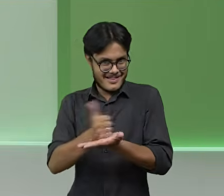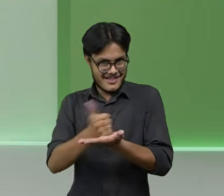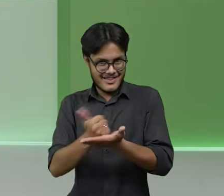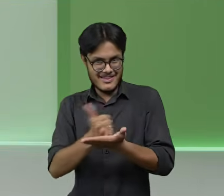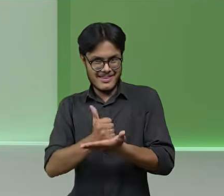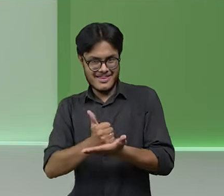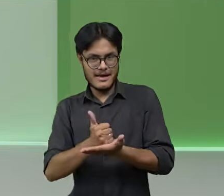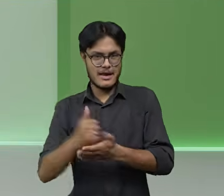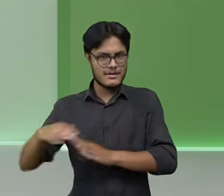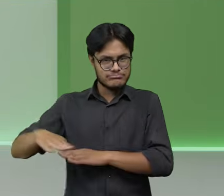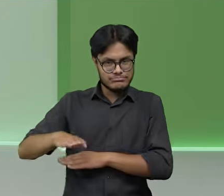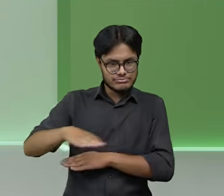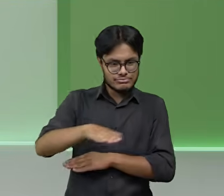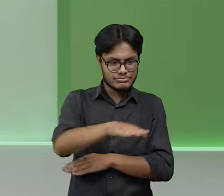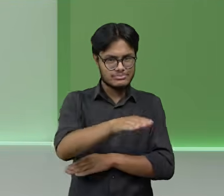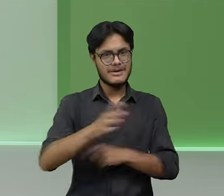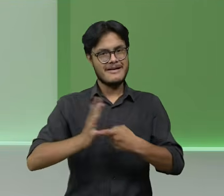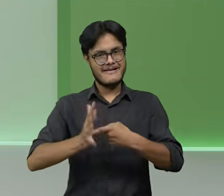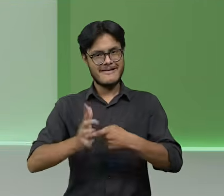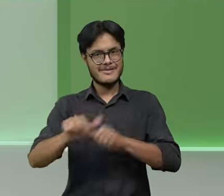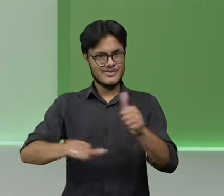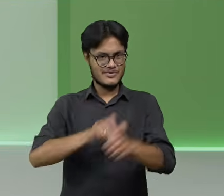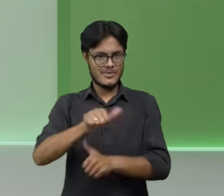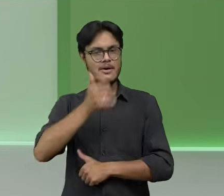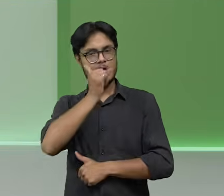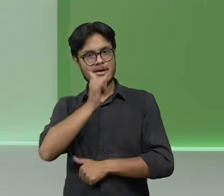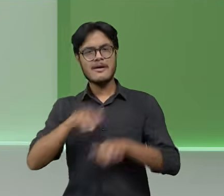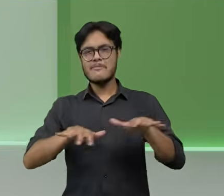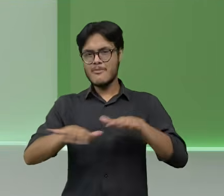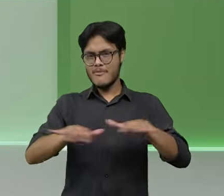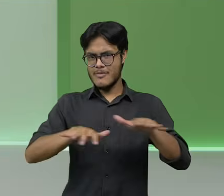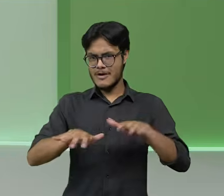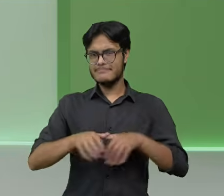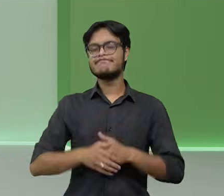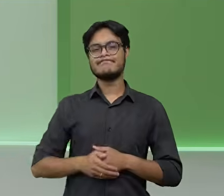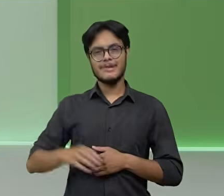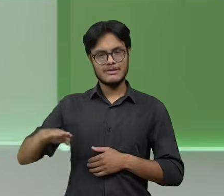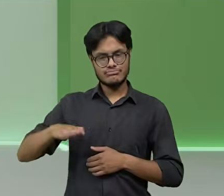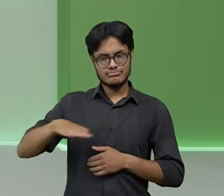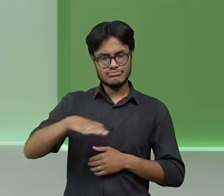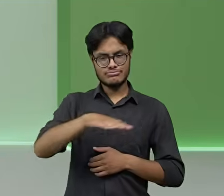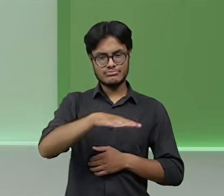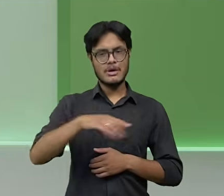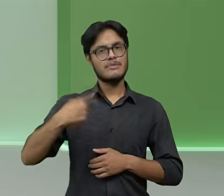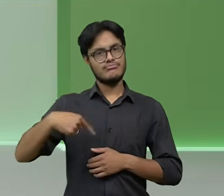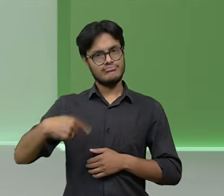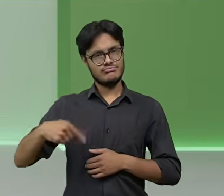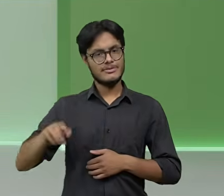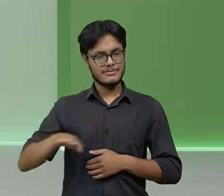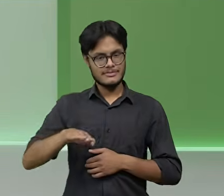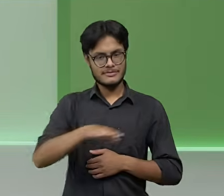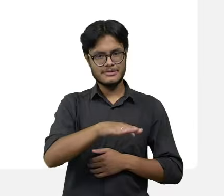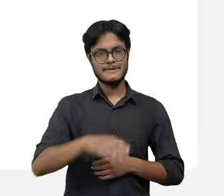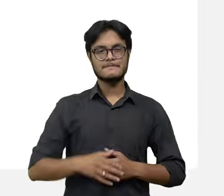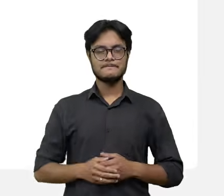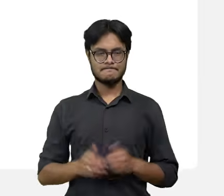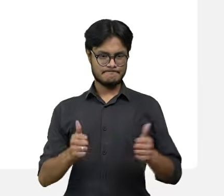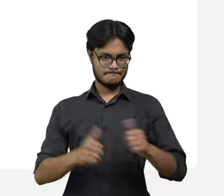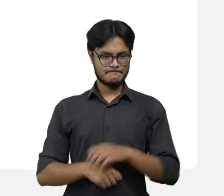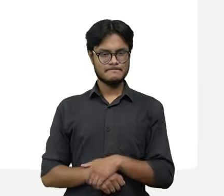pilha aciona o motor e o motor transforma essa energia elétrica em energia de movimento e a roda do carrinho vai funcionar. Voltando